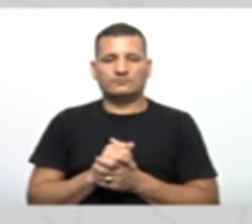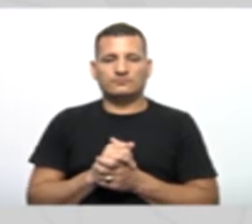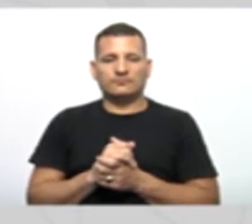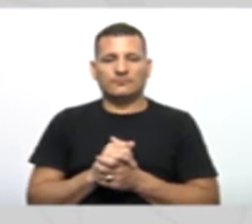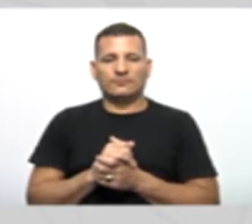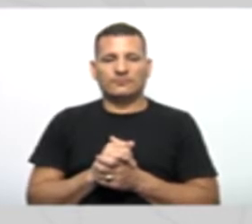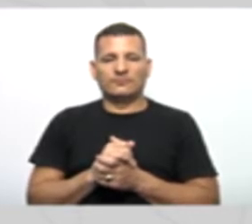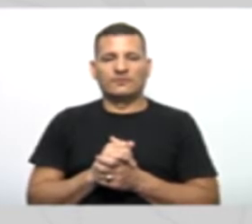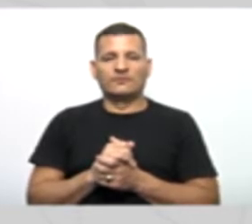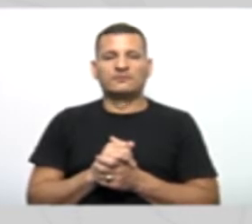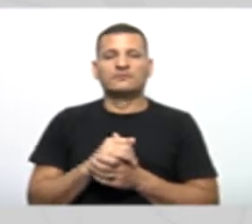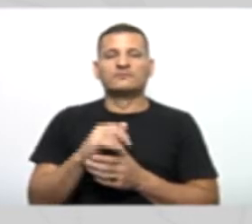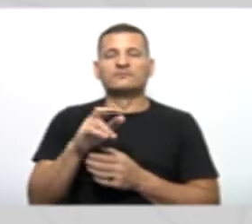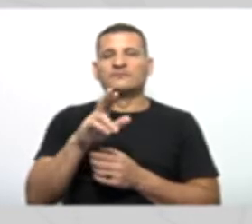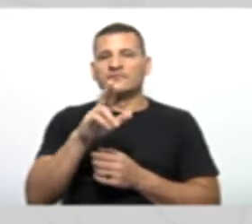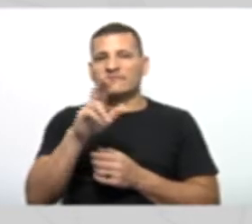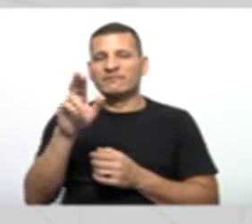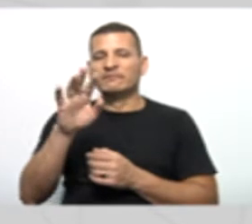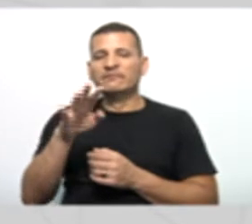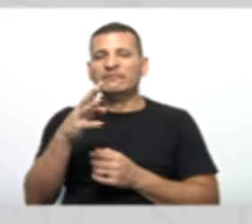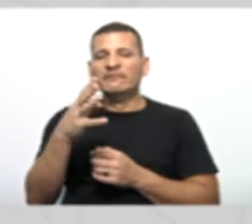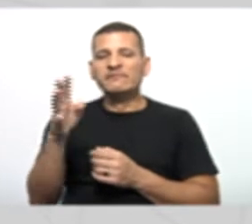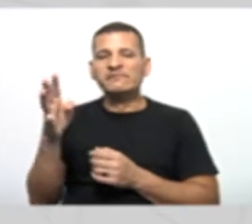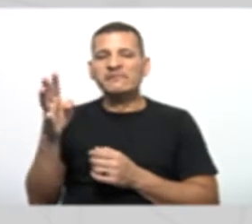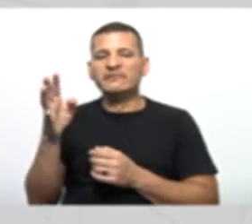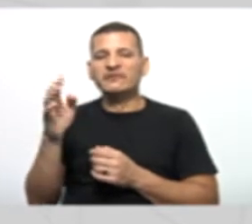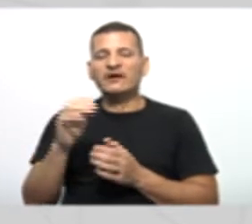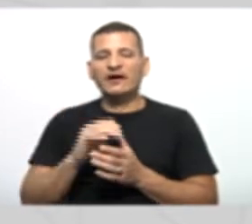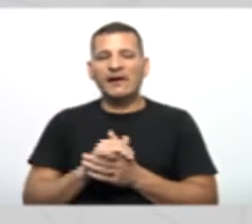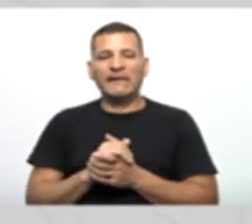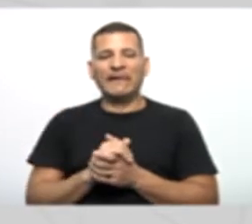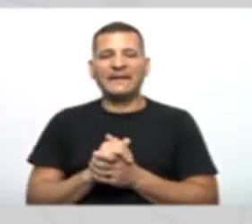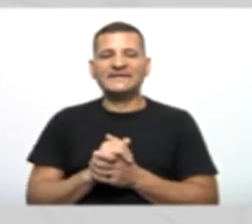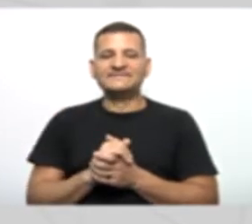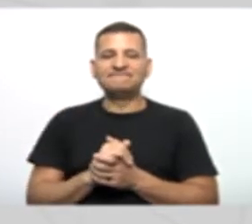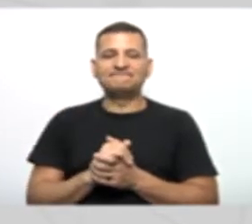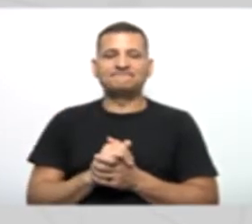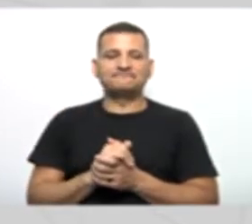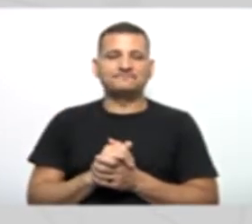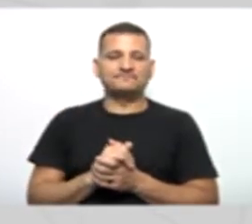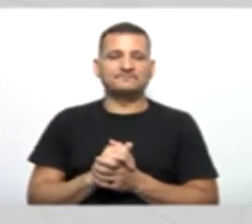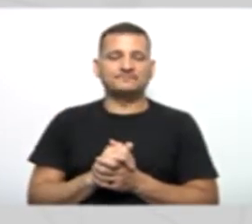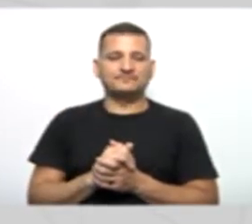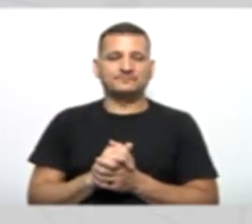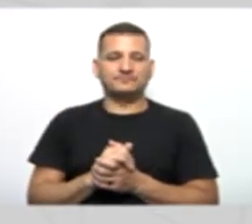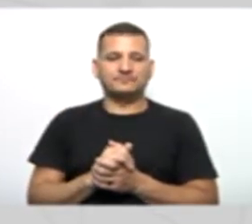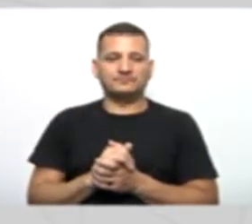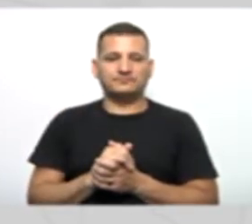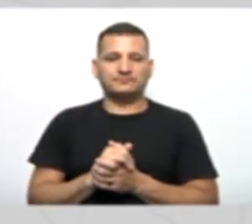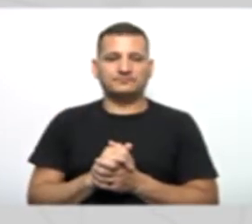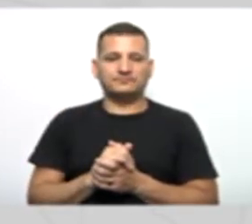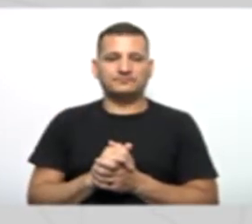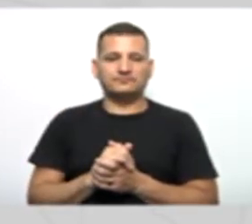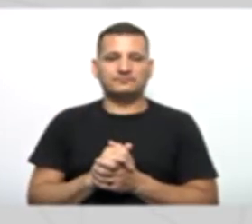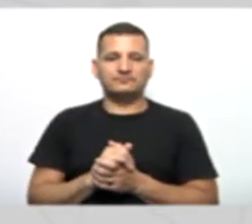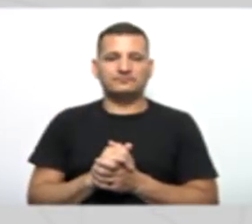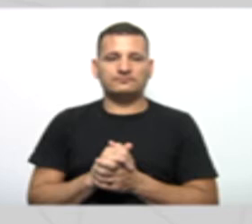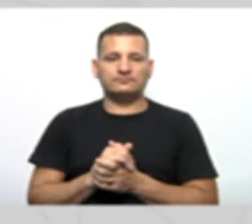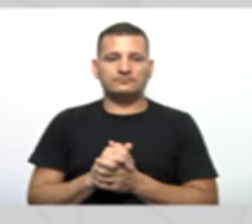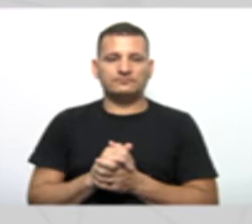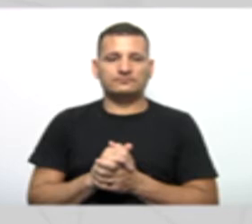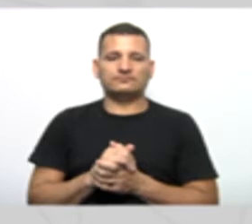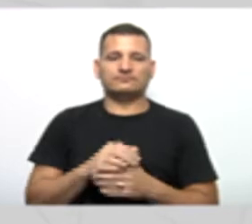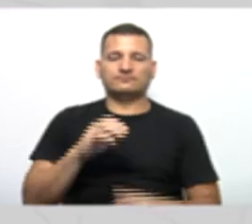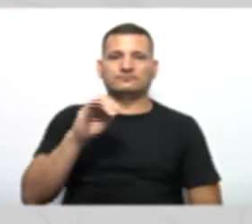você vai colocar o nome da tabela, a lista dos campos, e o values a lista dos campos. Então nós temos aqui